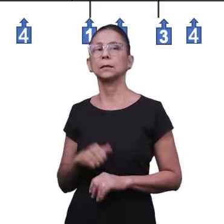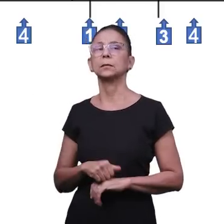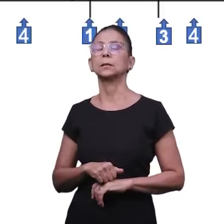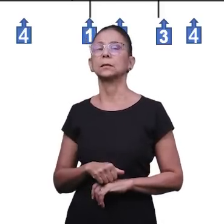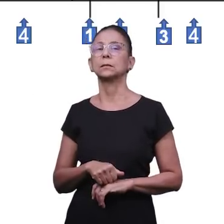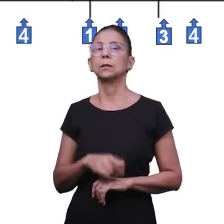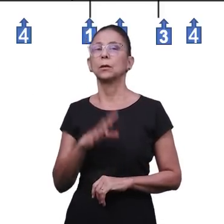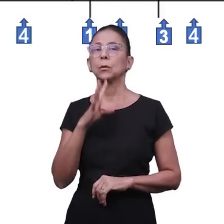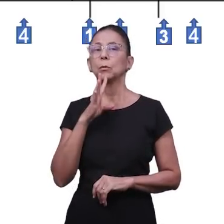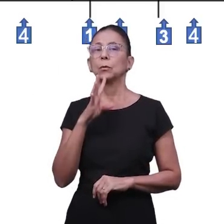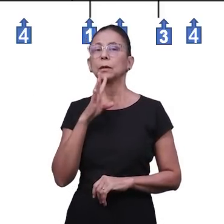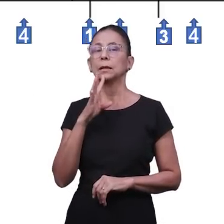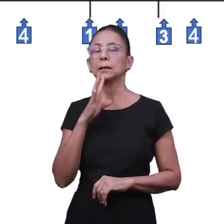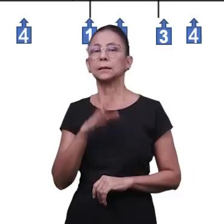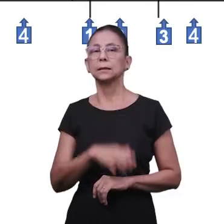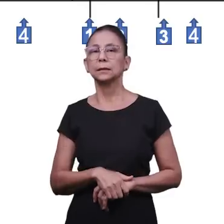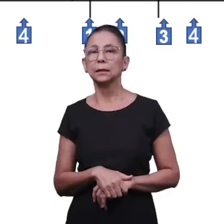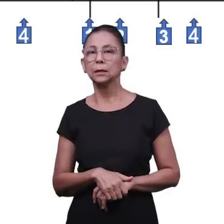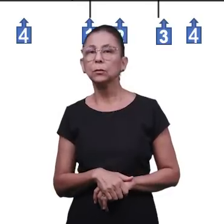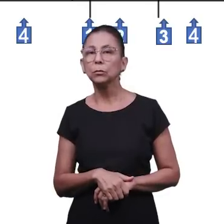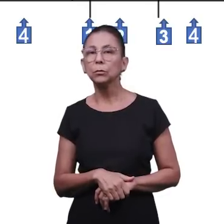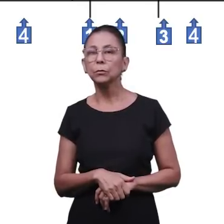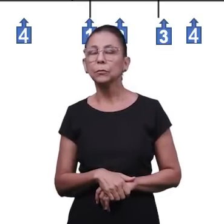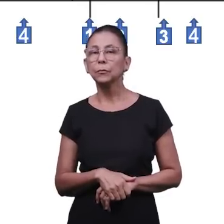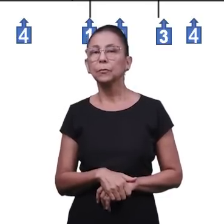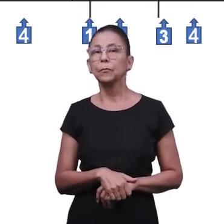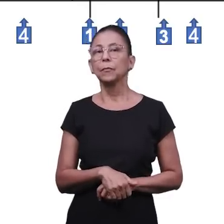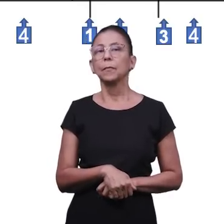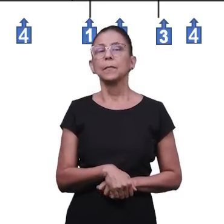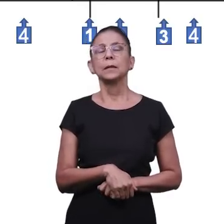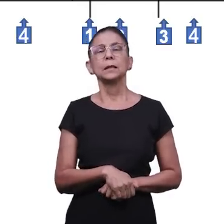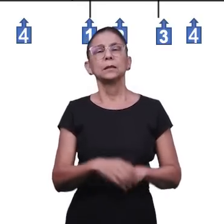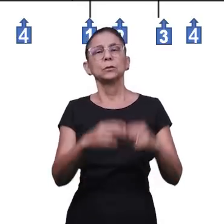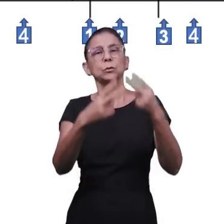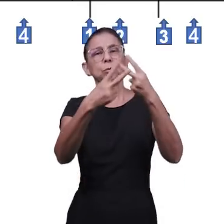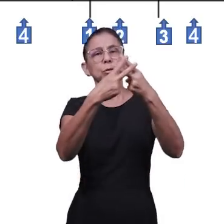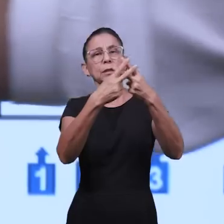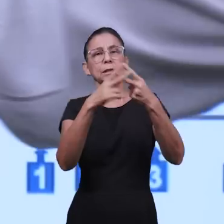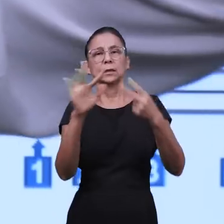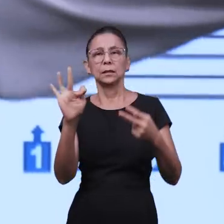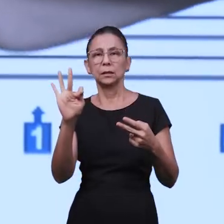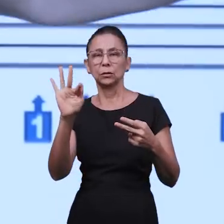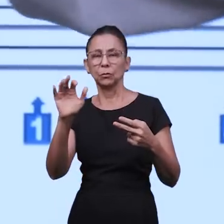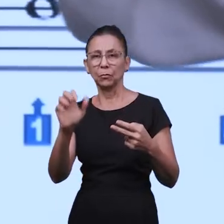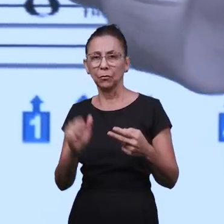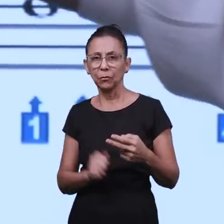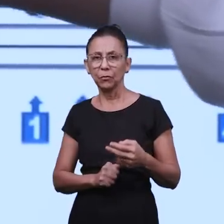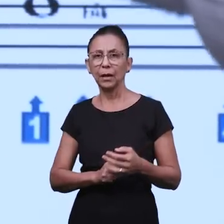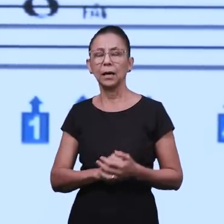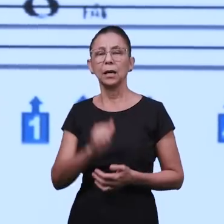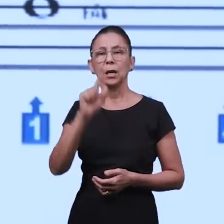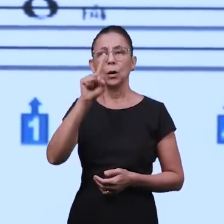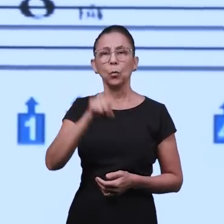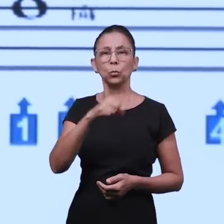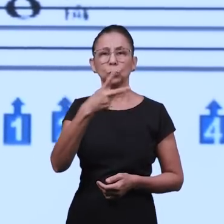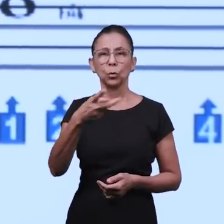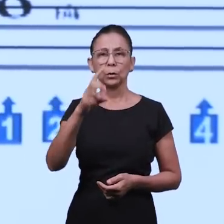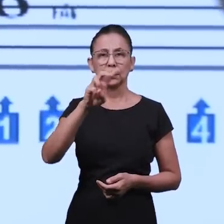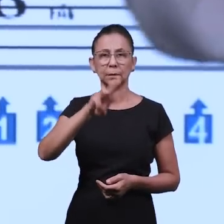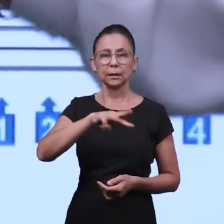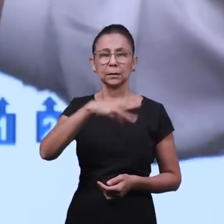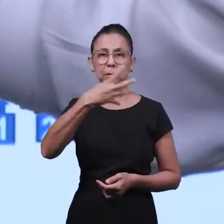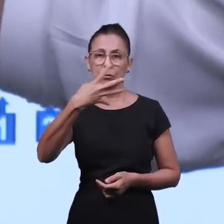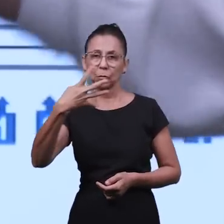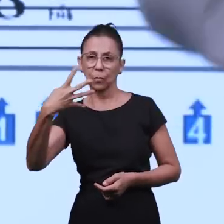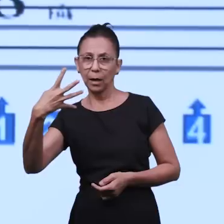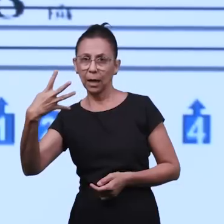que está este louvor, sol maior. Temos o Fá sustenido, sabemos que está no compasso